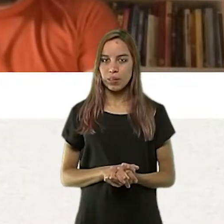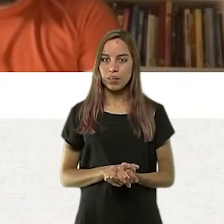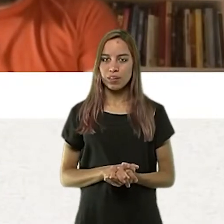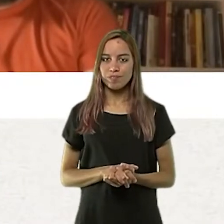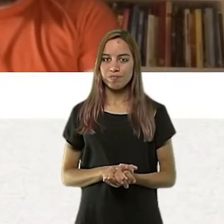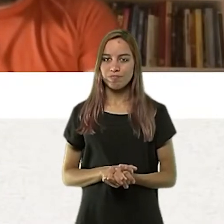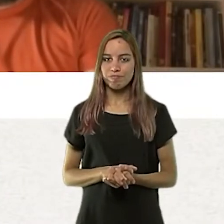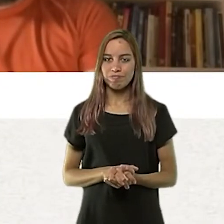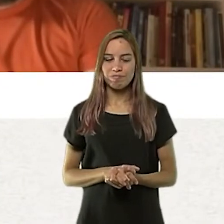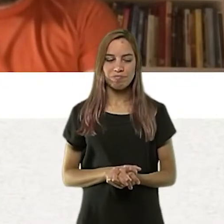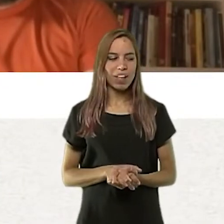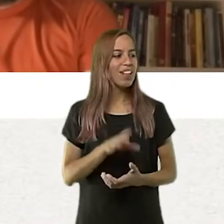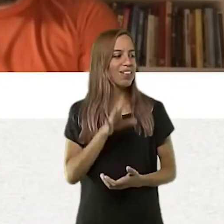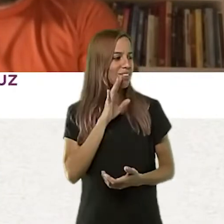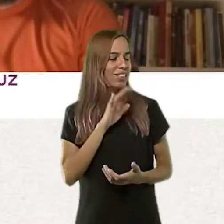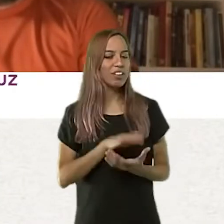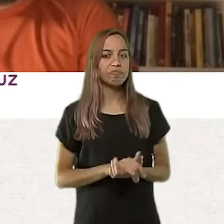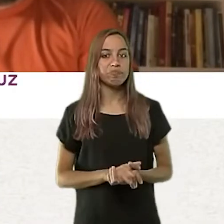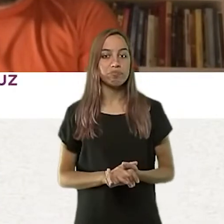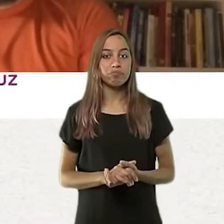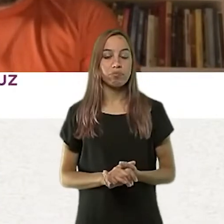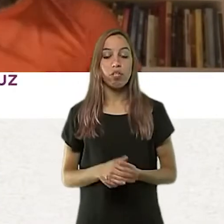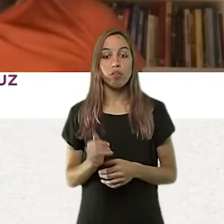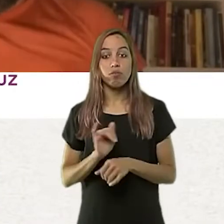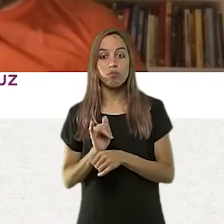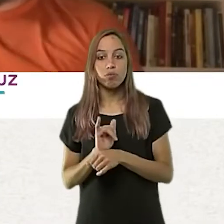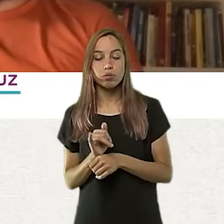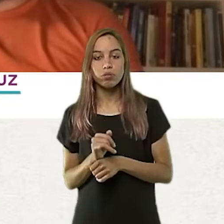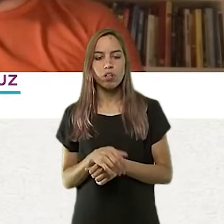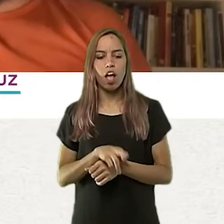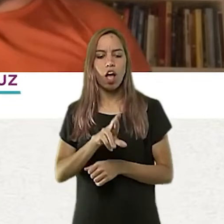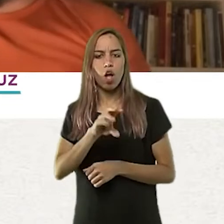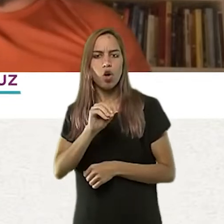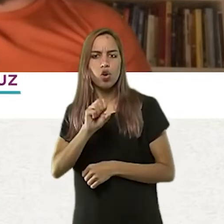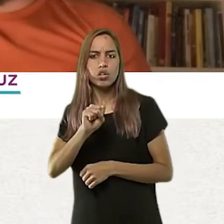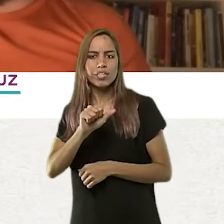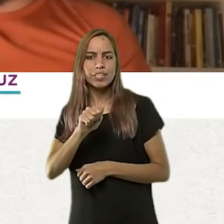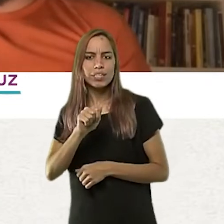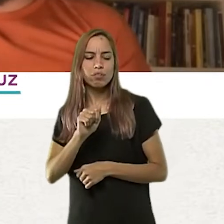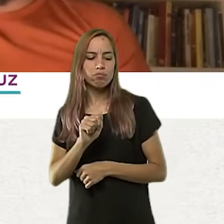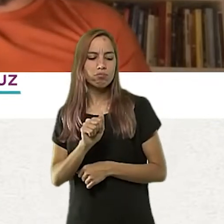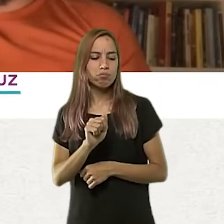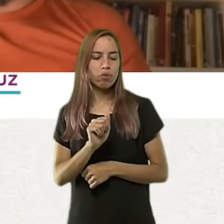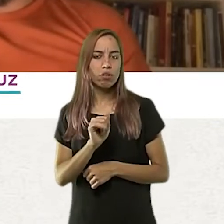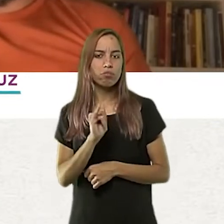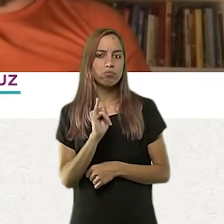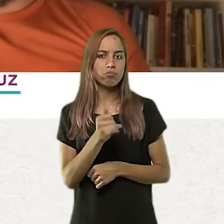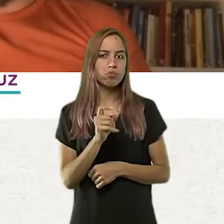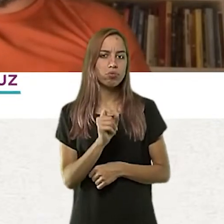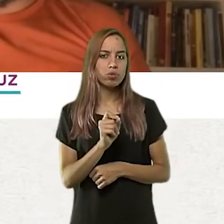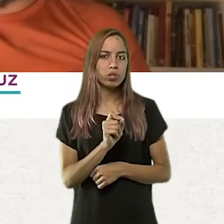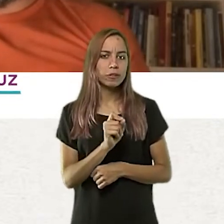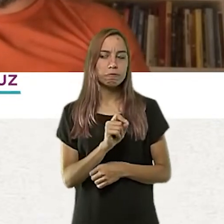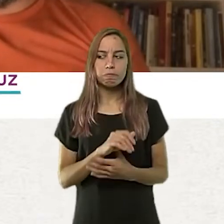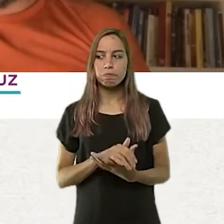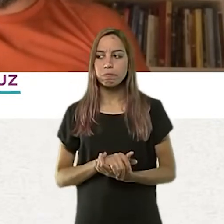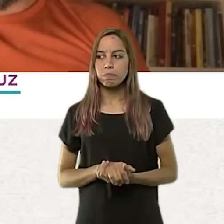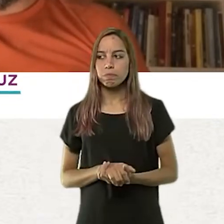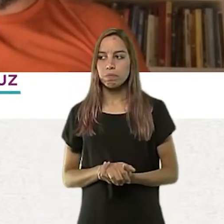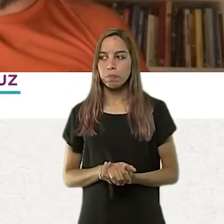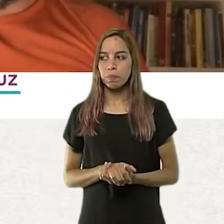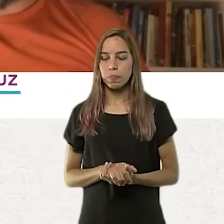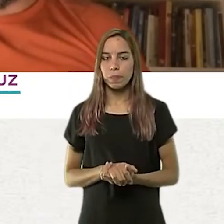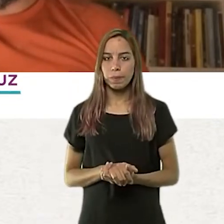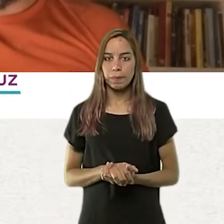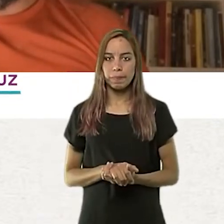Tá, legal. A Rosa, tô aqui, deu uma distraída que a Rosa postou uma coisa legal aqui. Rosa Freire de Aguiar, do nosso grupo.